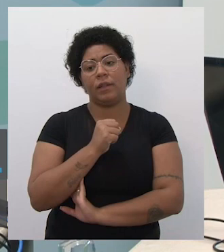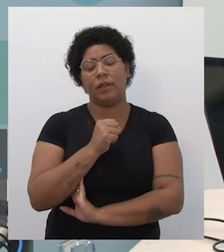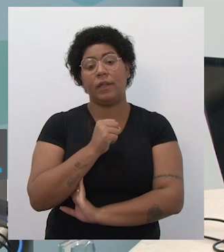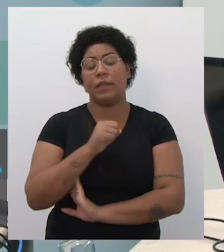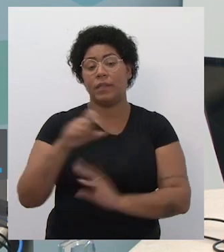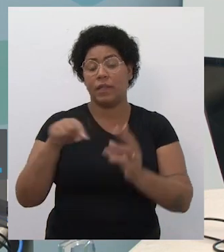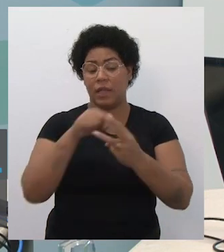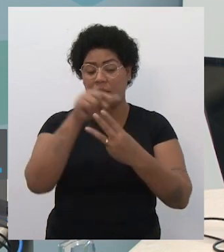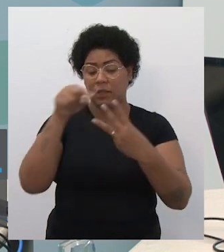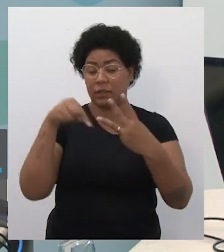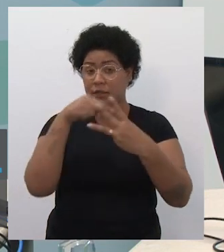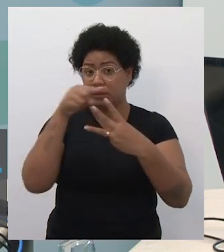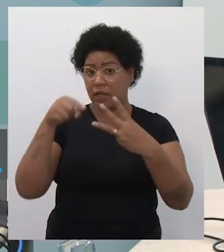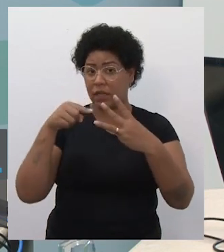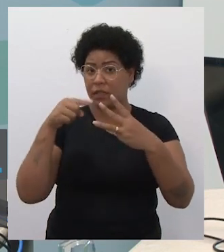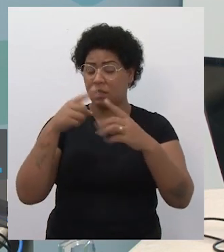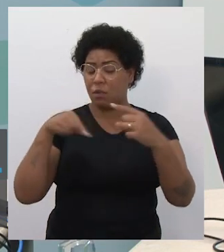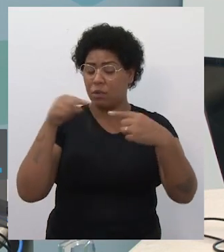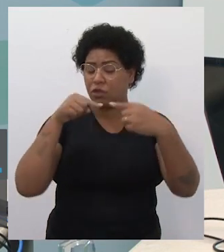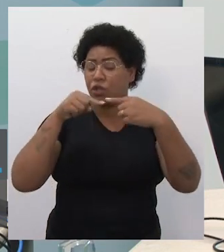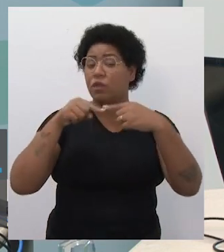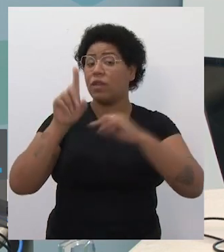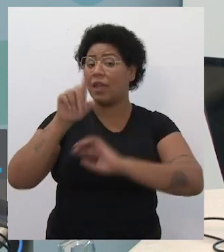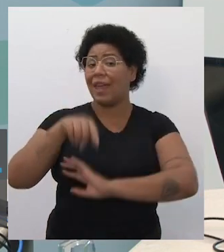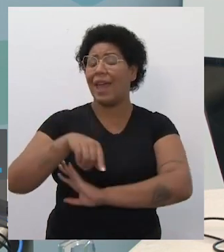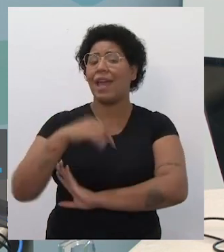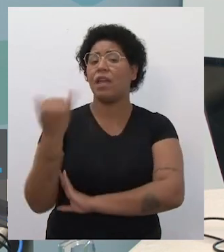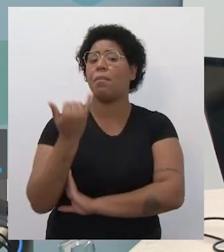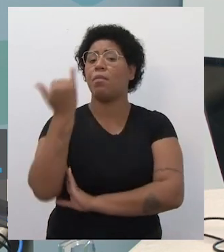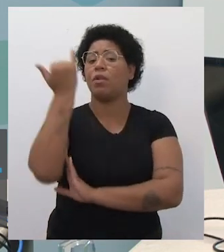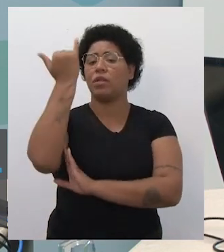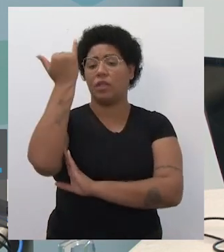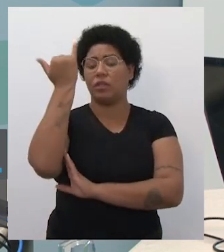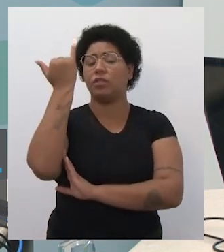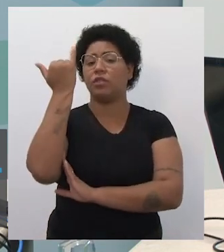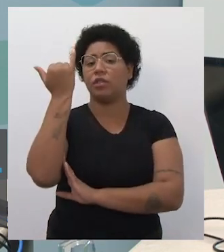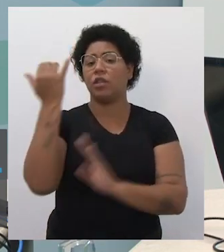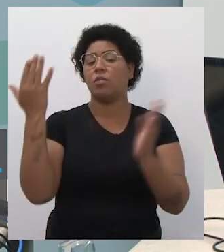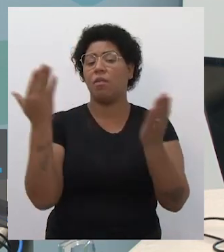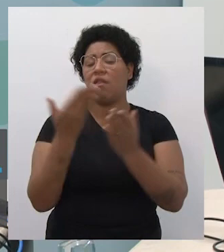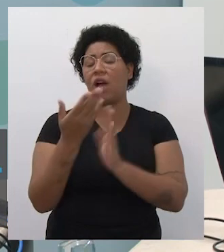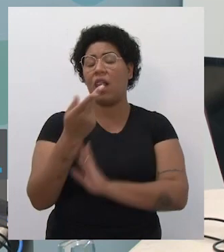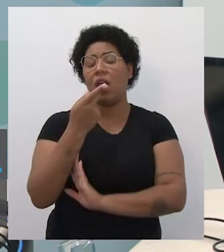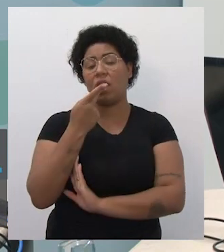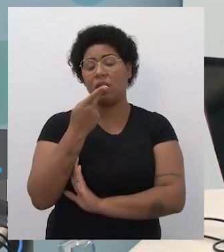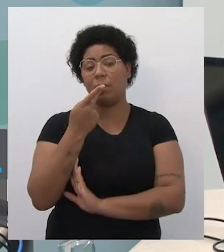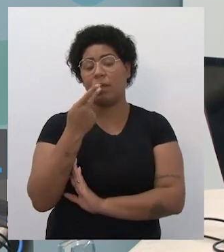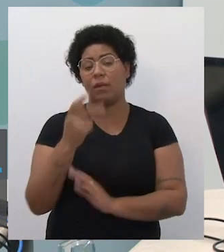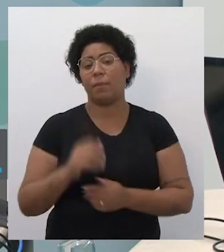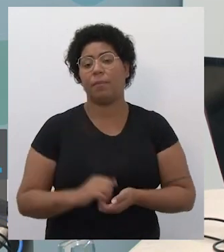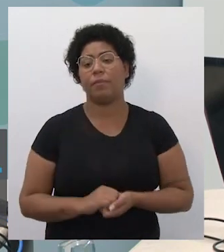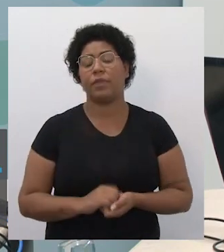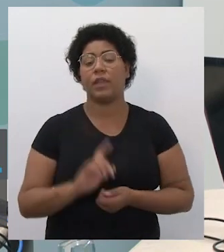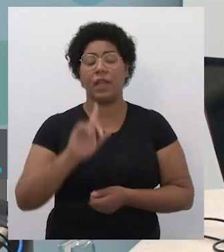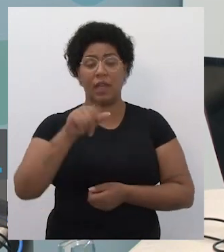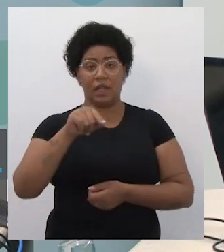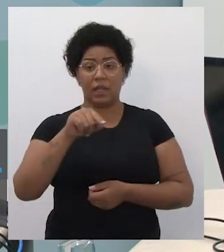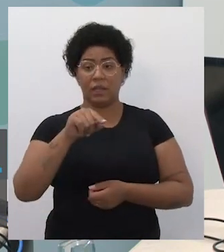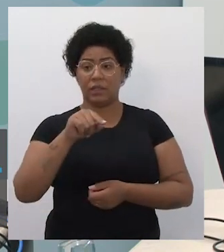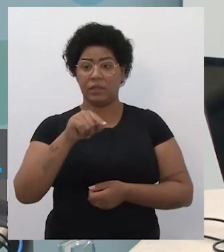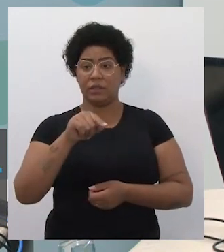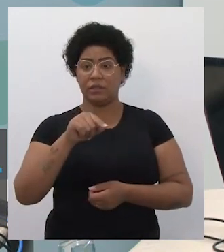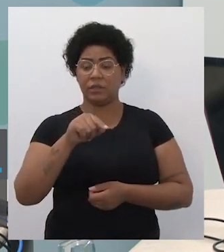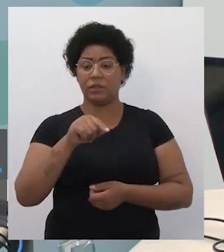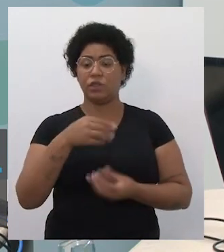3 aspectos super importantes na introdução desse vídeo, que foi a primeira parte, hoje nós passaremos a segunda parte, que são a